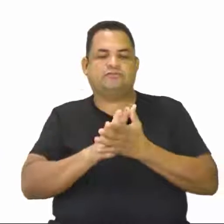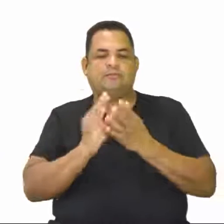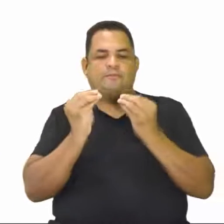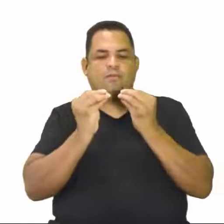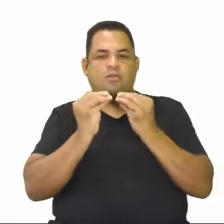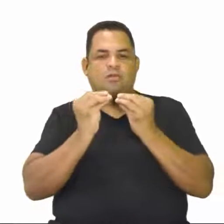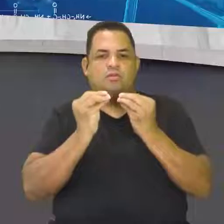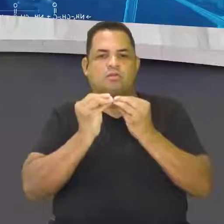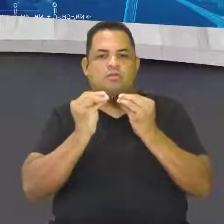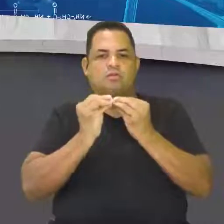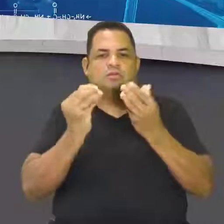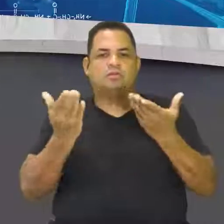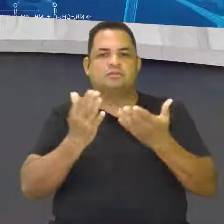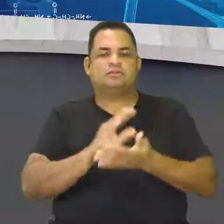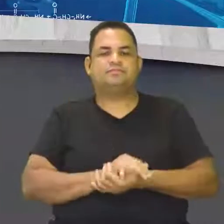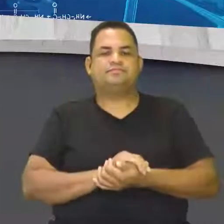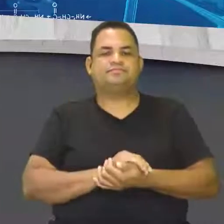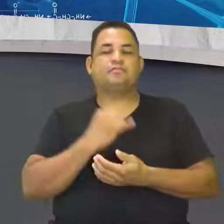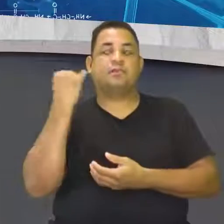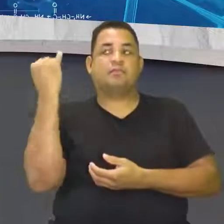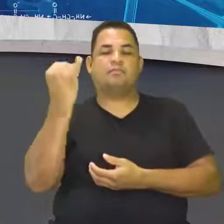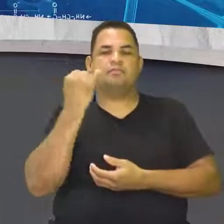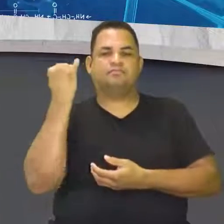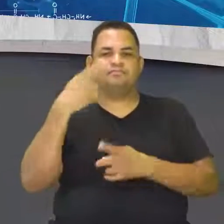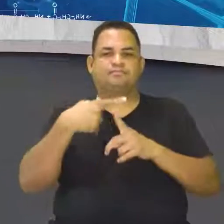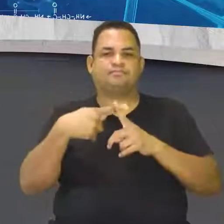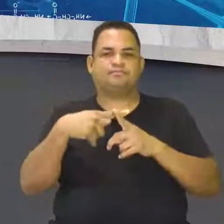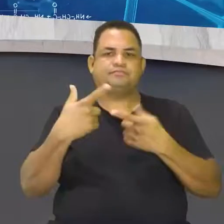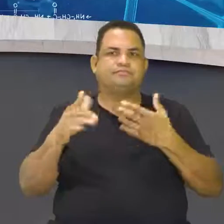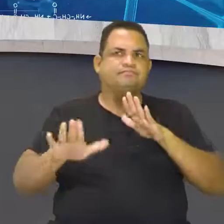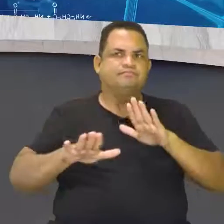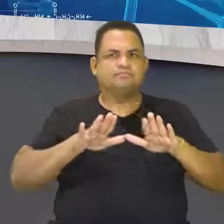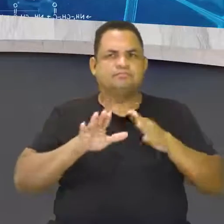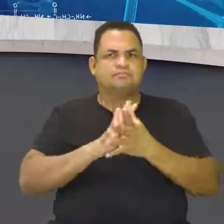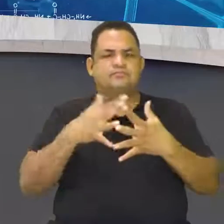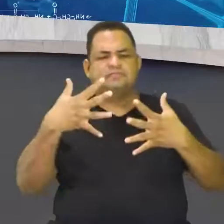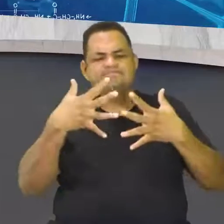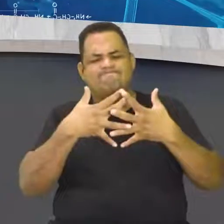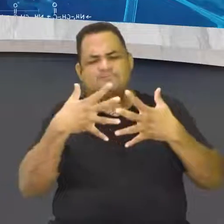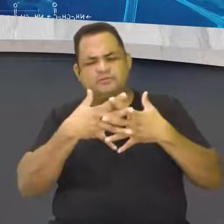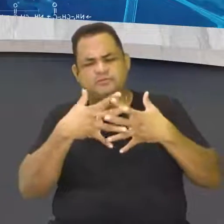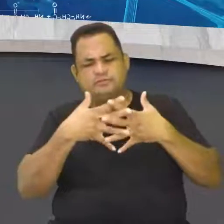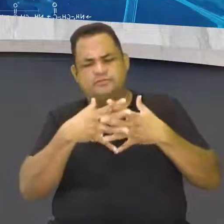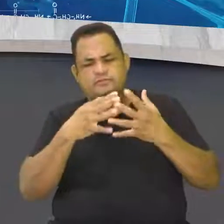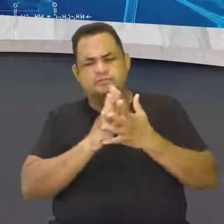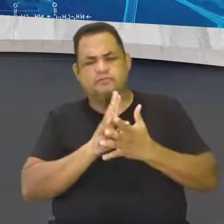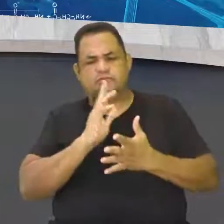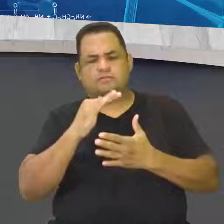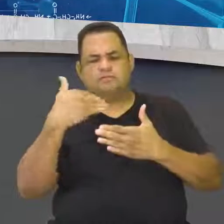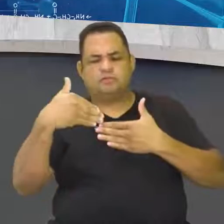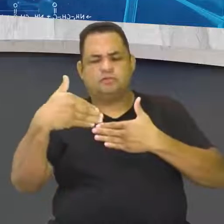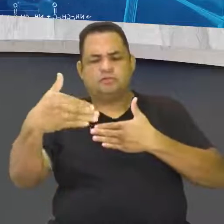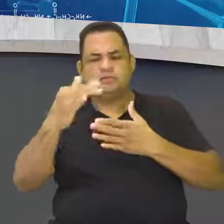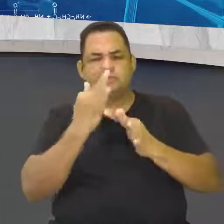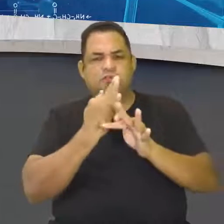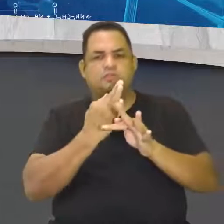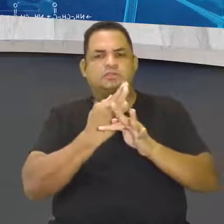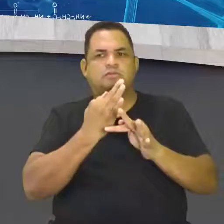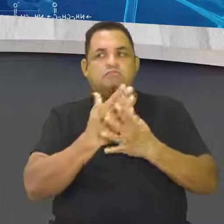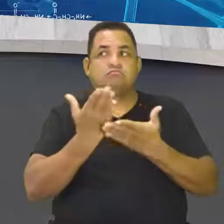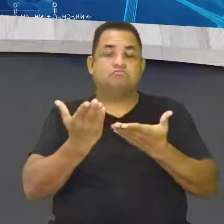definição, ela é muito importante, galerinha, porque às vezes a gente confunde um processo físico com